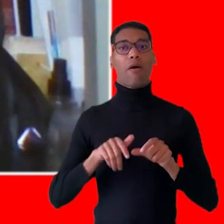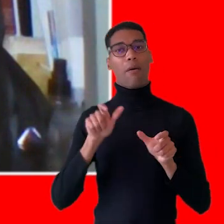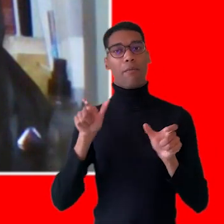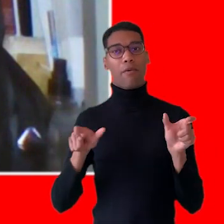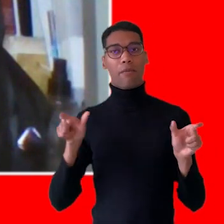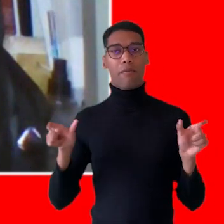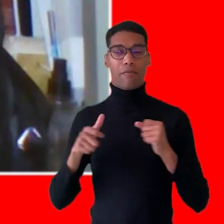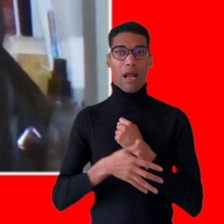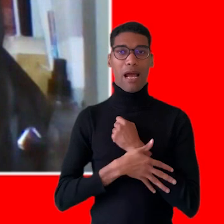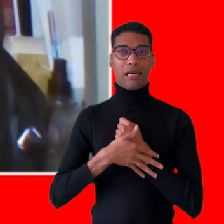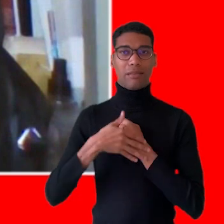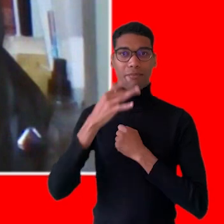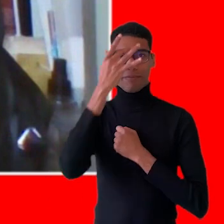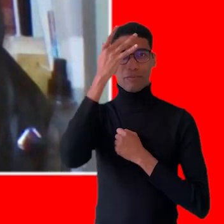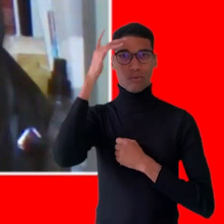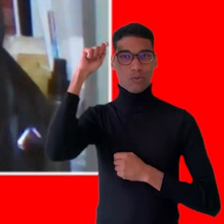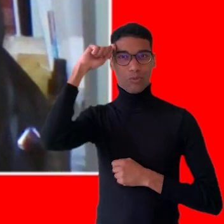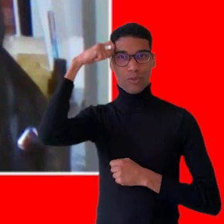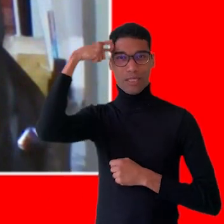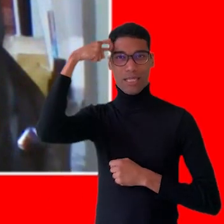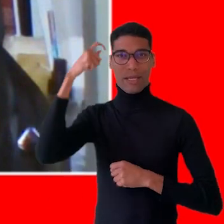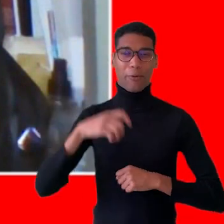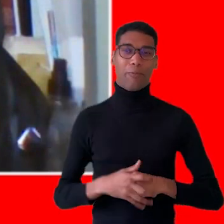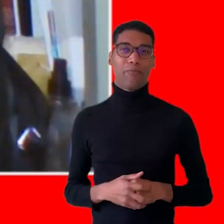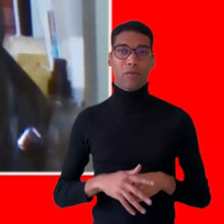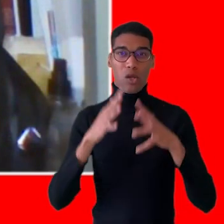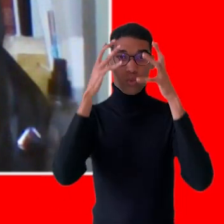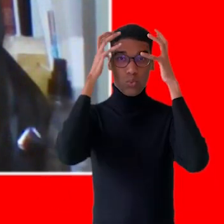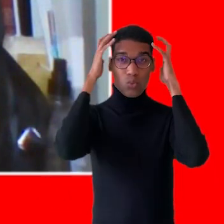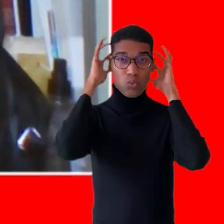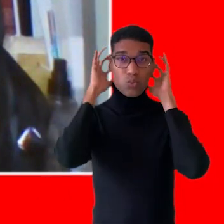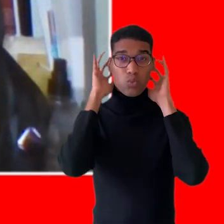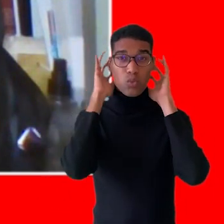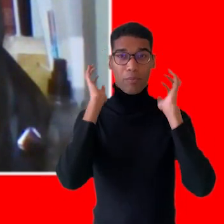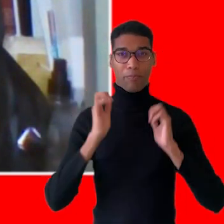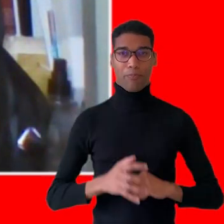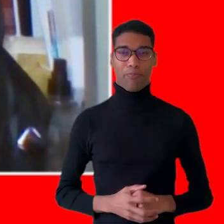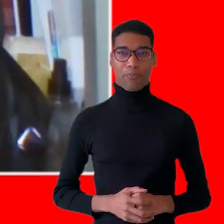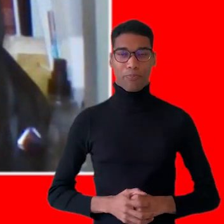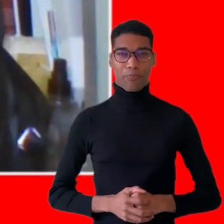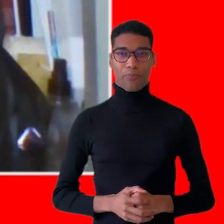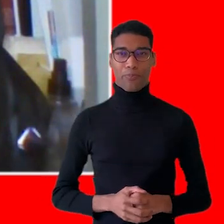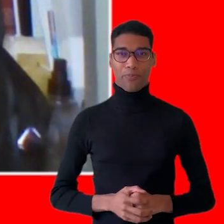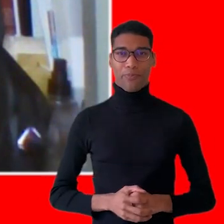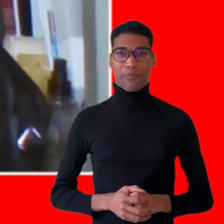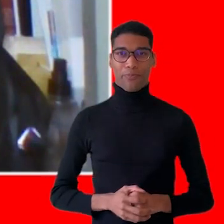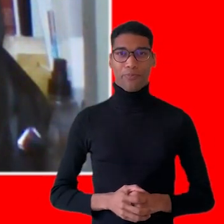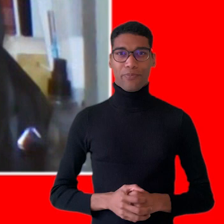as pessoas da pele escura, do cabelo crespo,